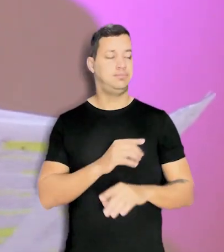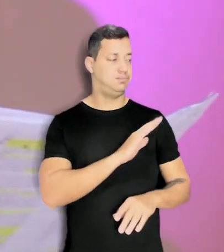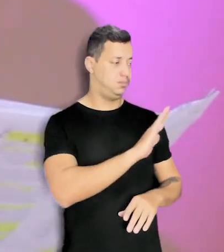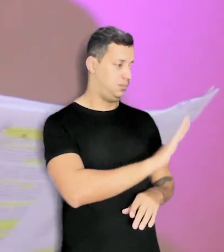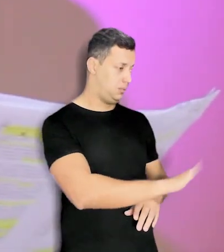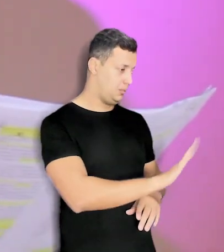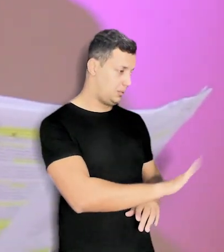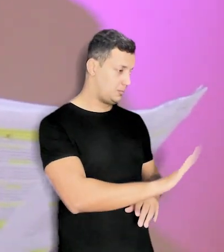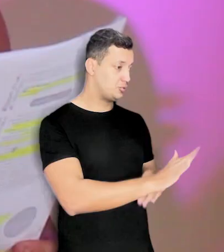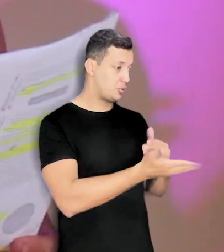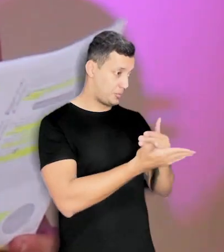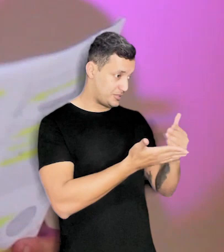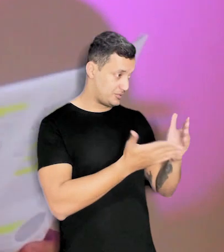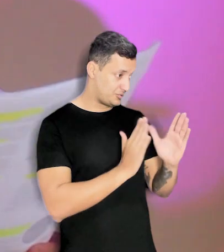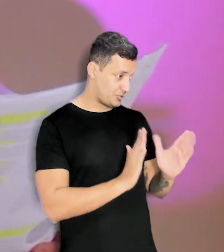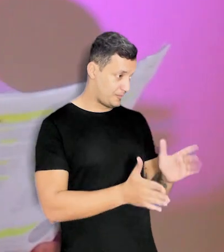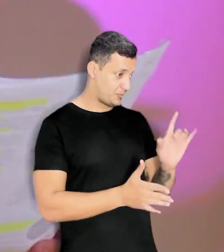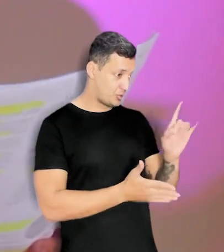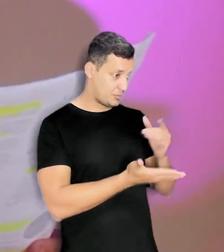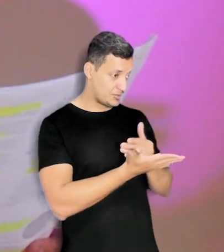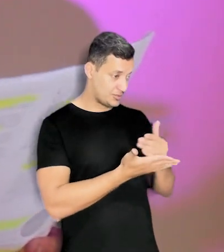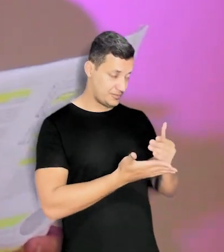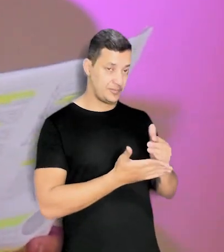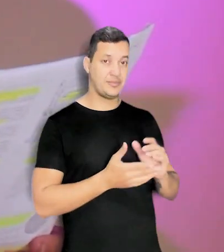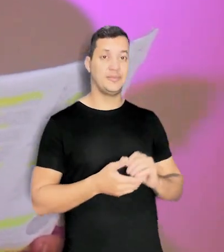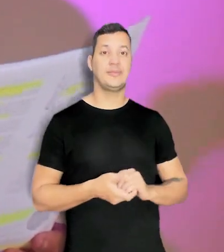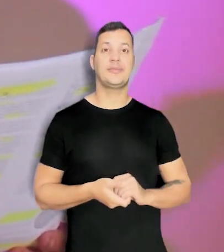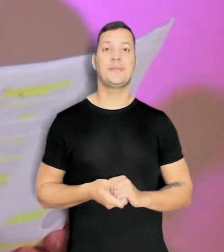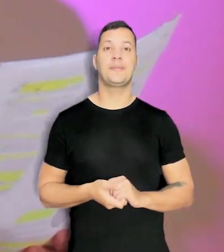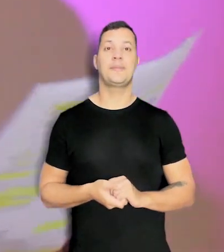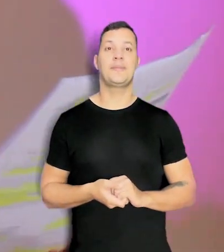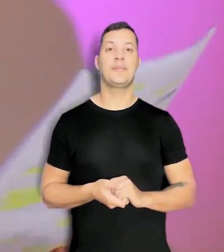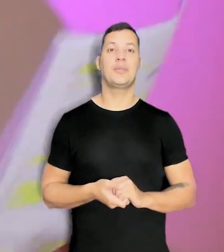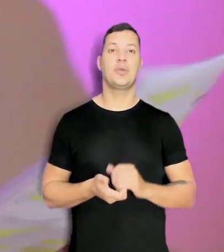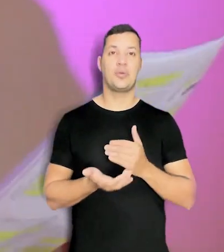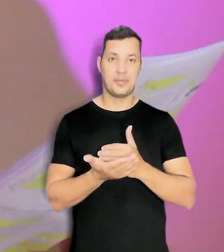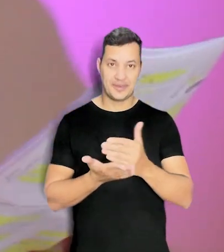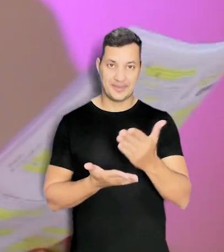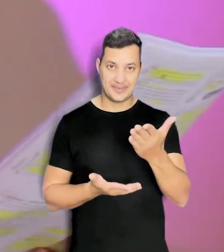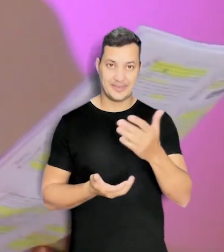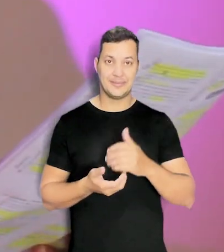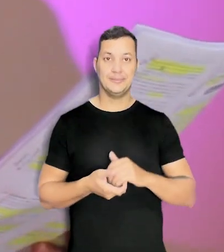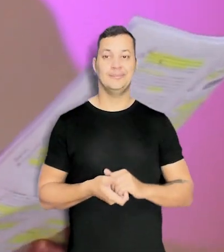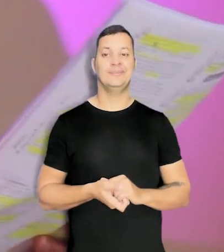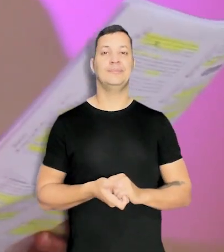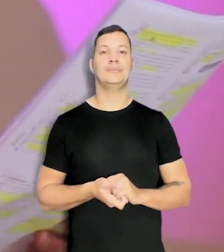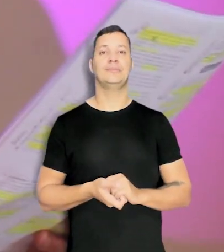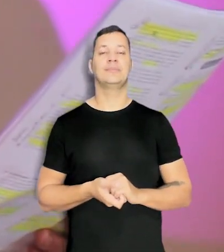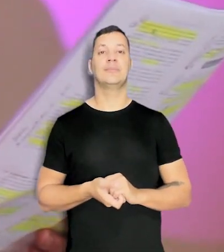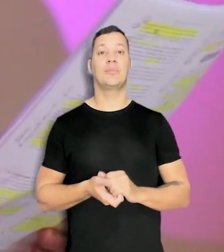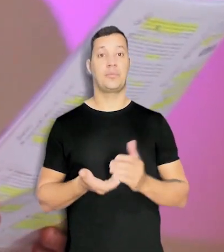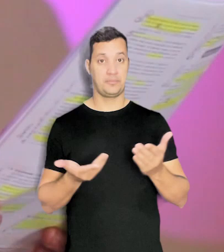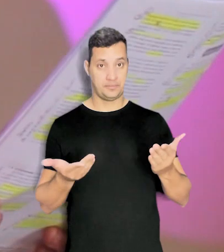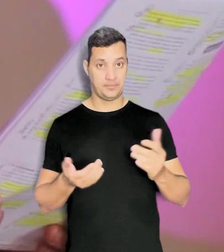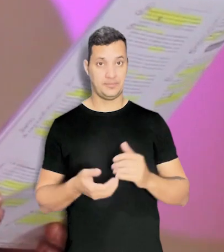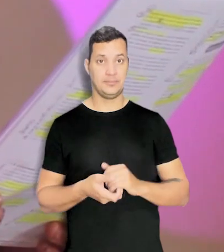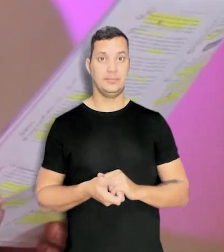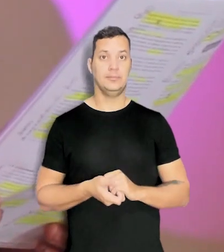calma. Está só começando. Só a segunda estrofe. Começa dela. Vai.